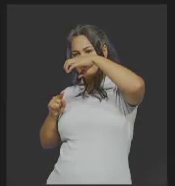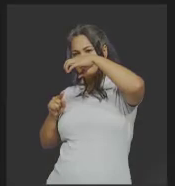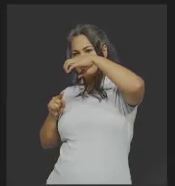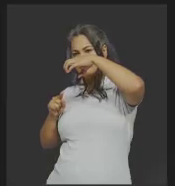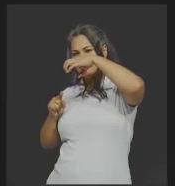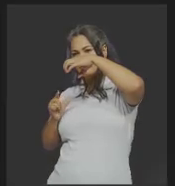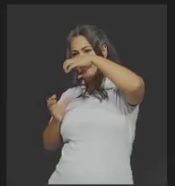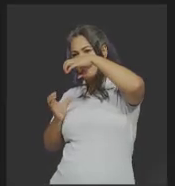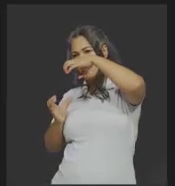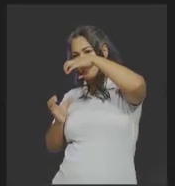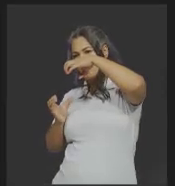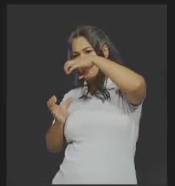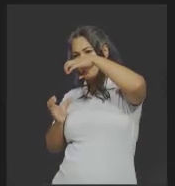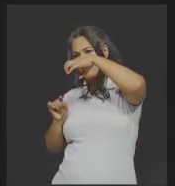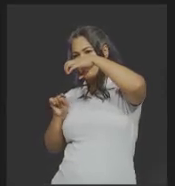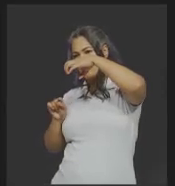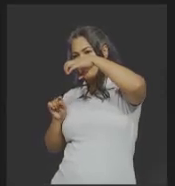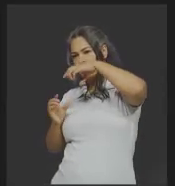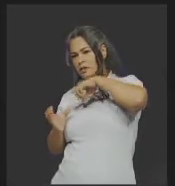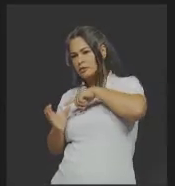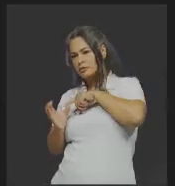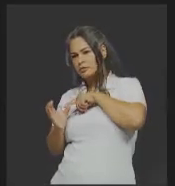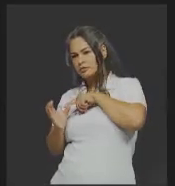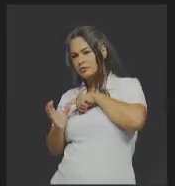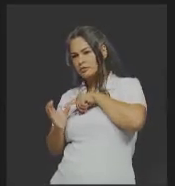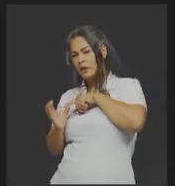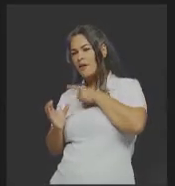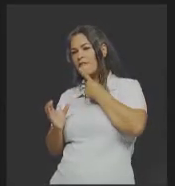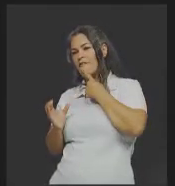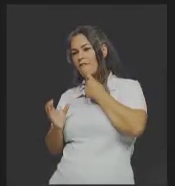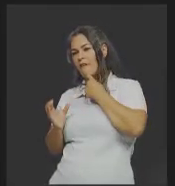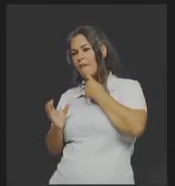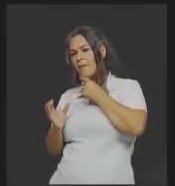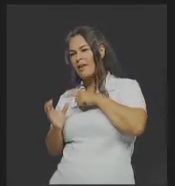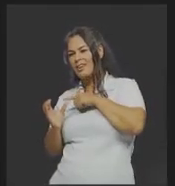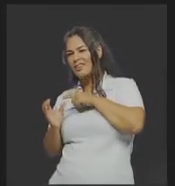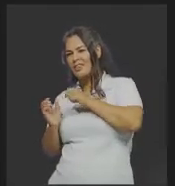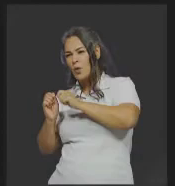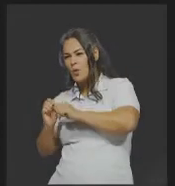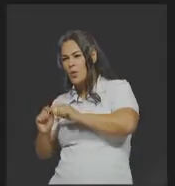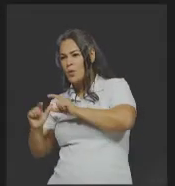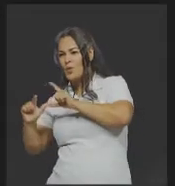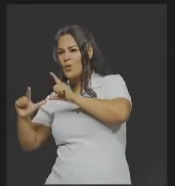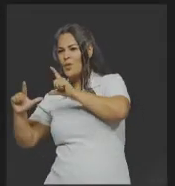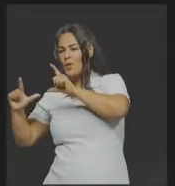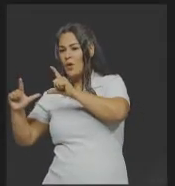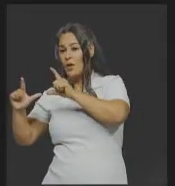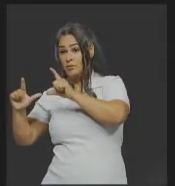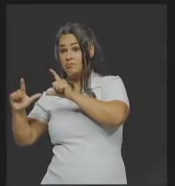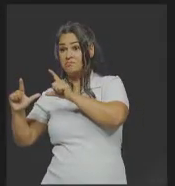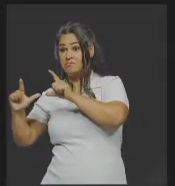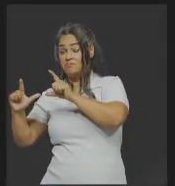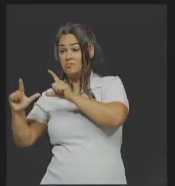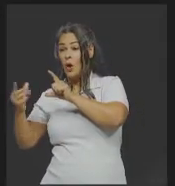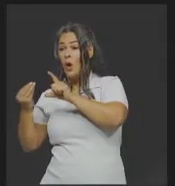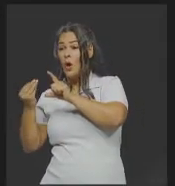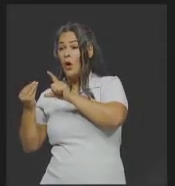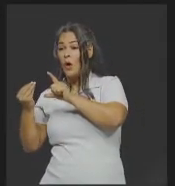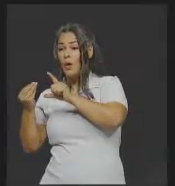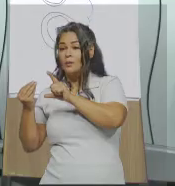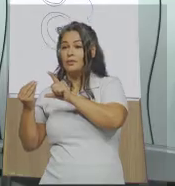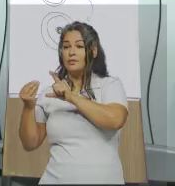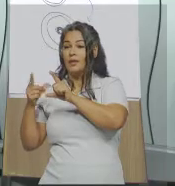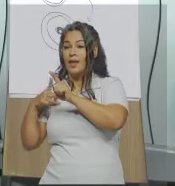à sua direita, apontado aqui pela seta vermelha, você vai ver aqui em mais detalhe a hipófise. Como que ela é dividida